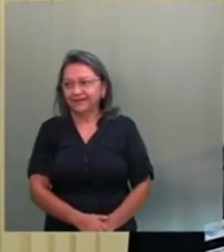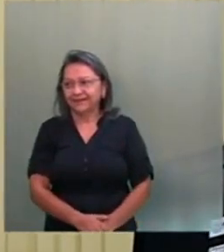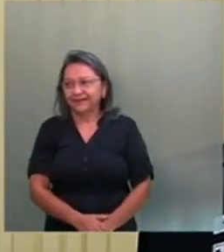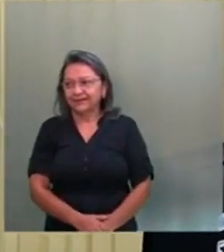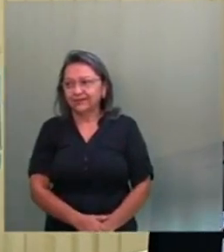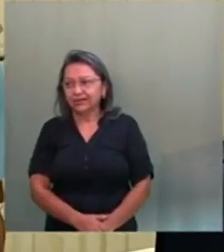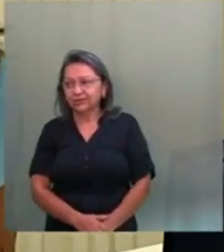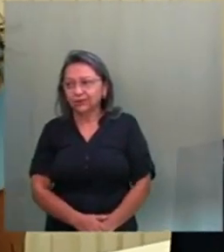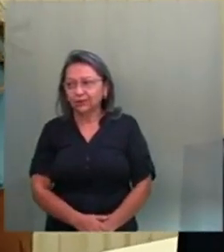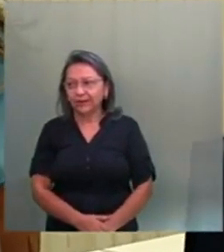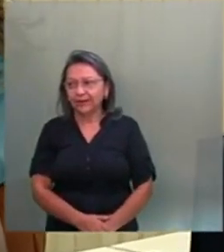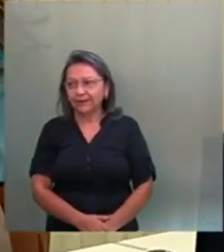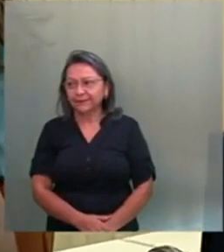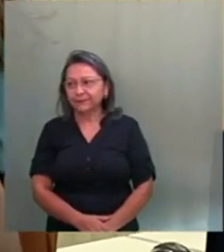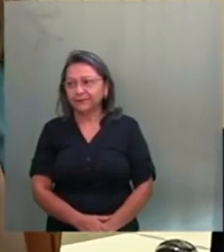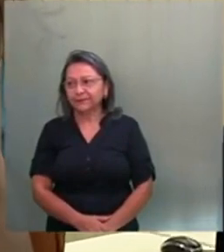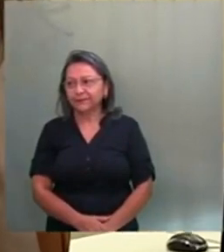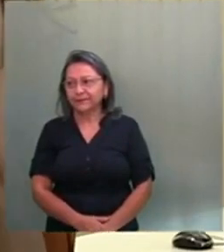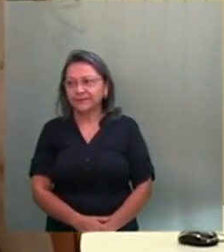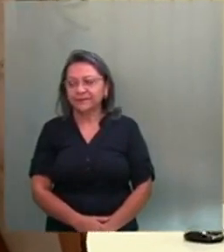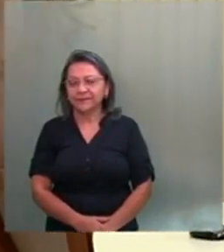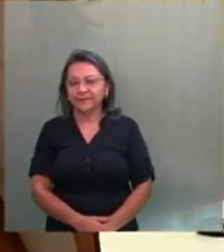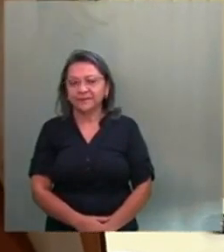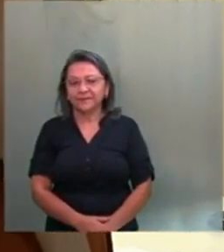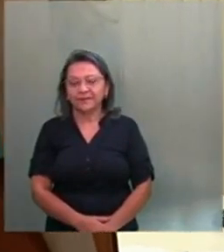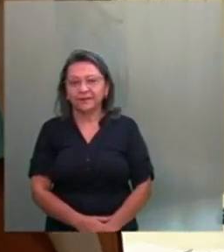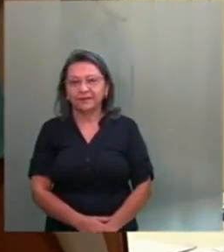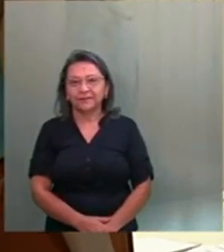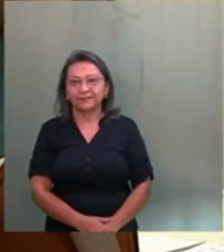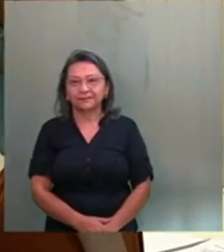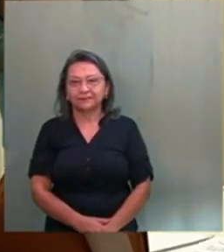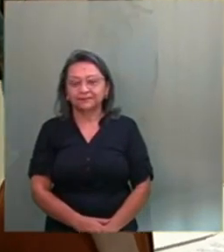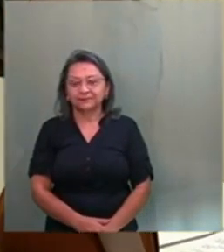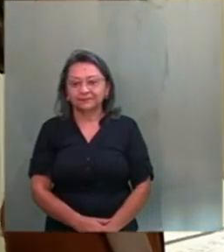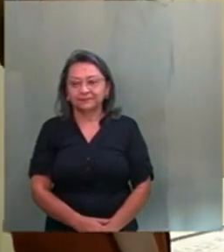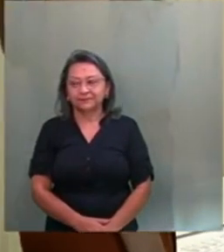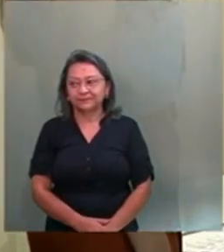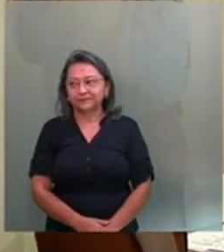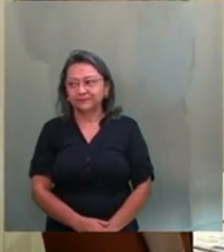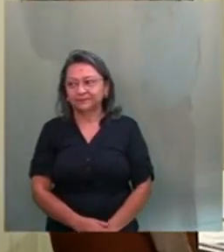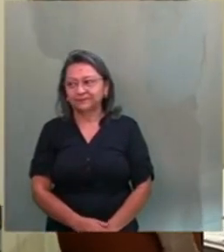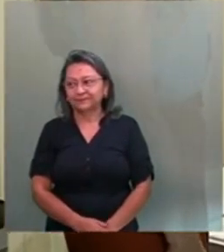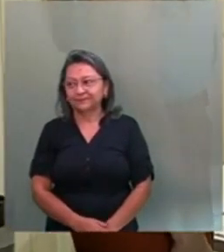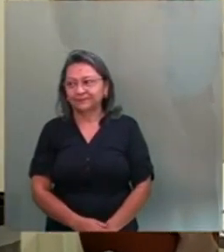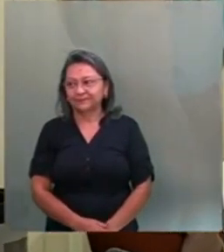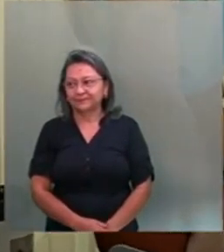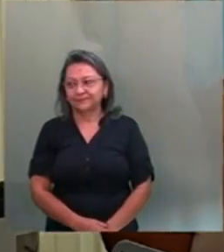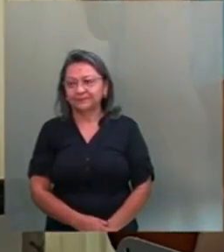Thank you.